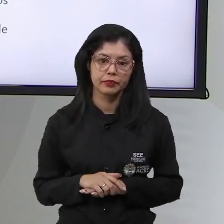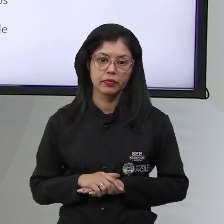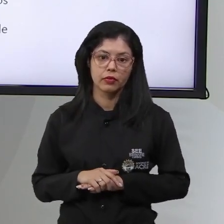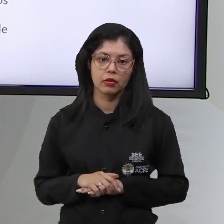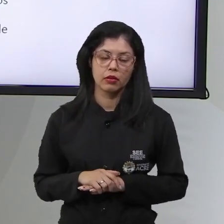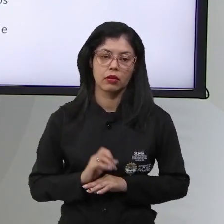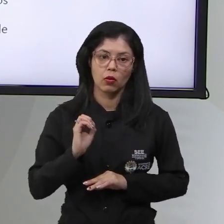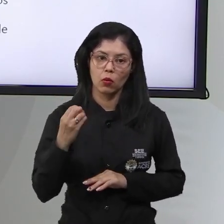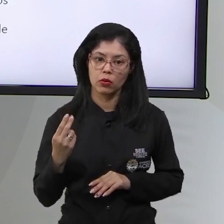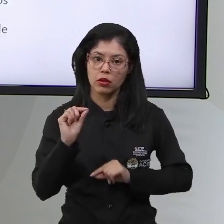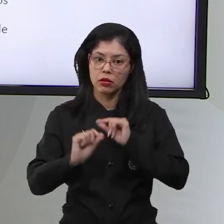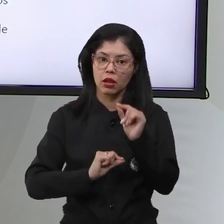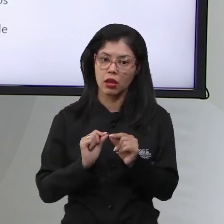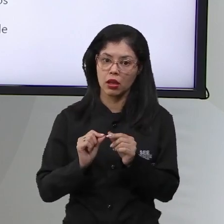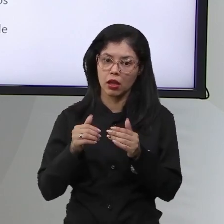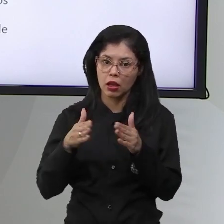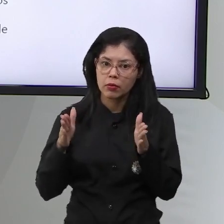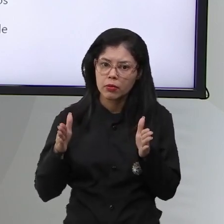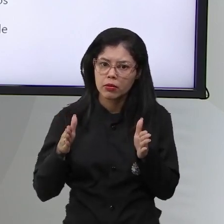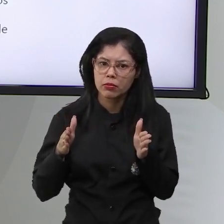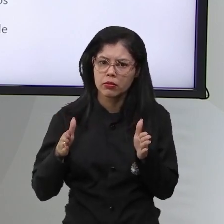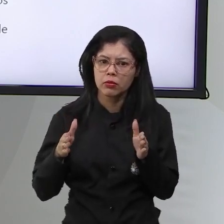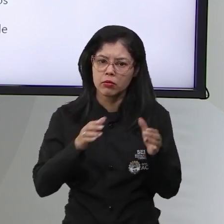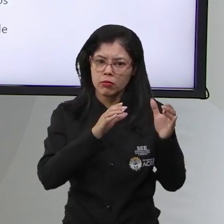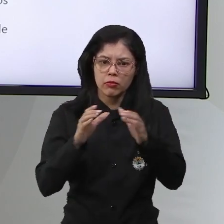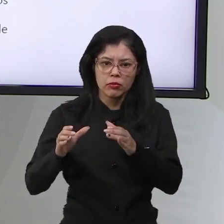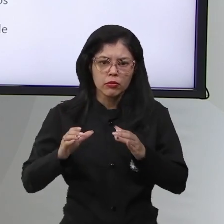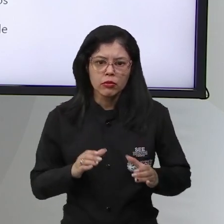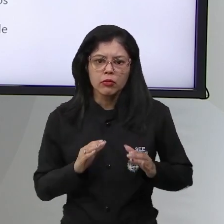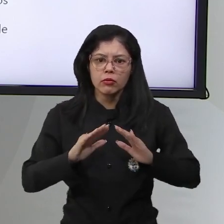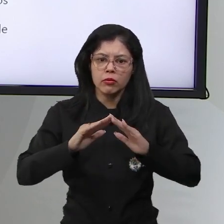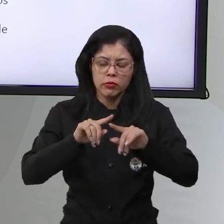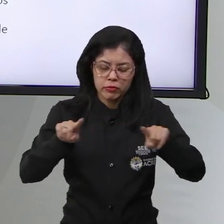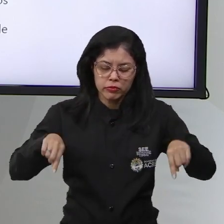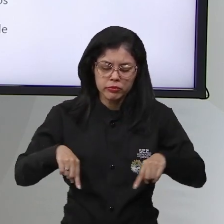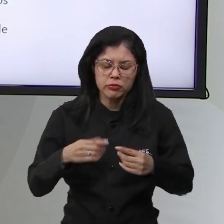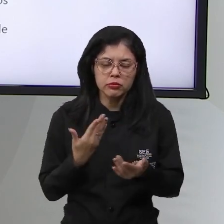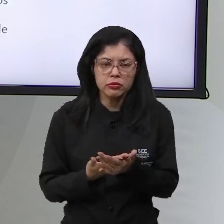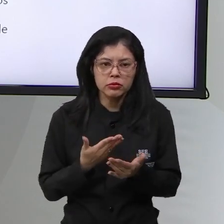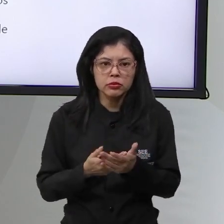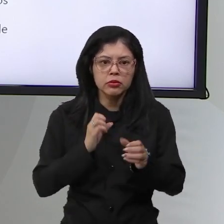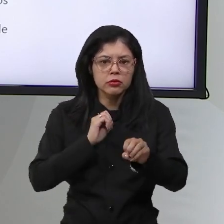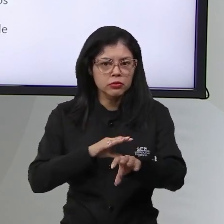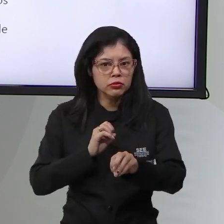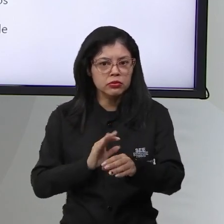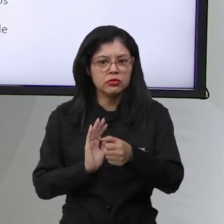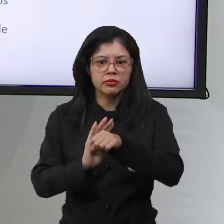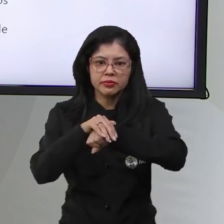Ou seja, é abrindo mais turmas, é oferecendo o ensino